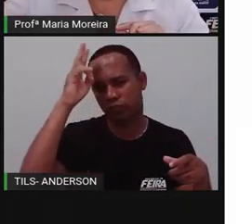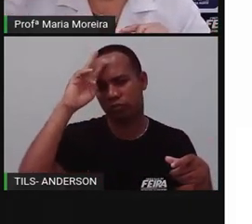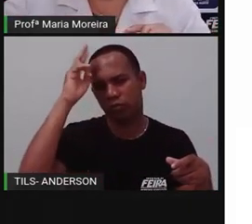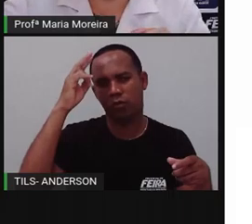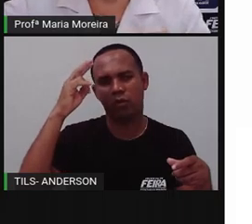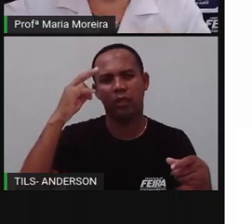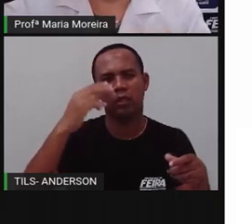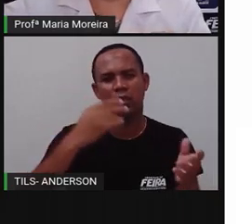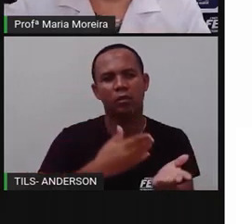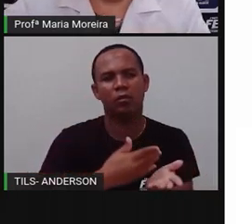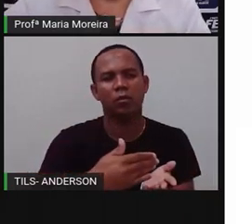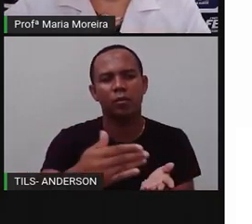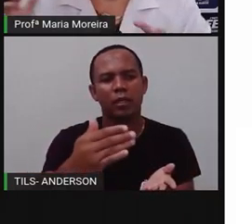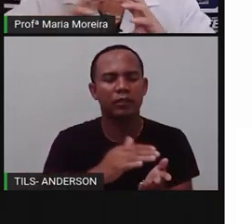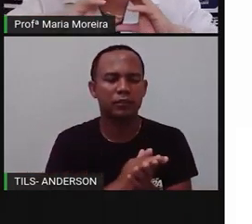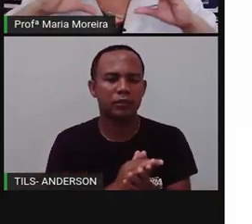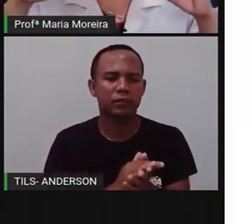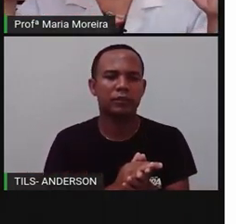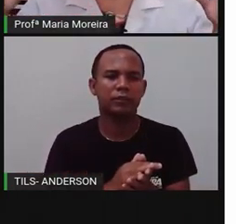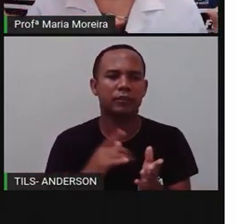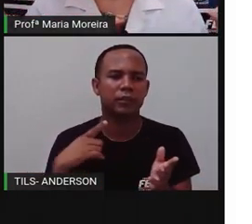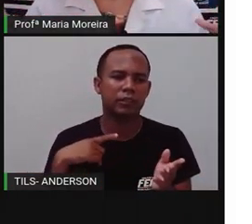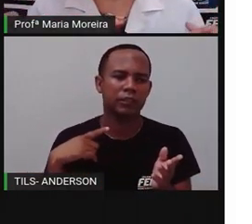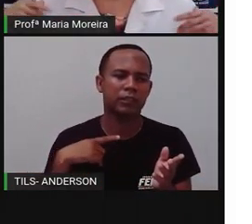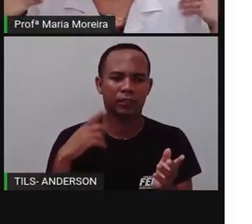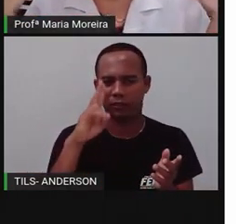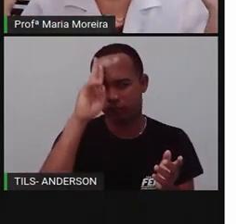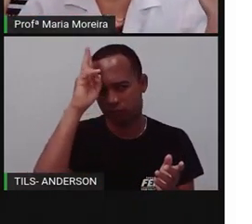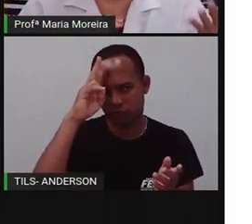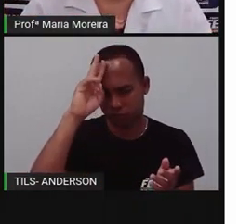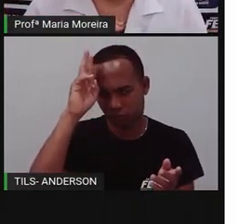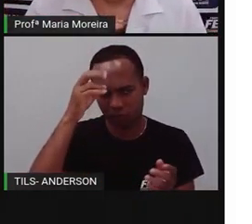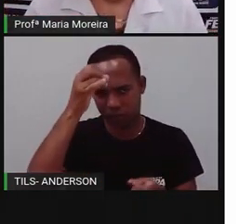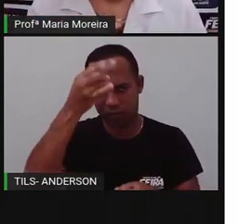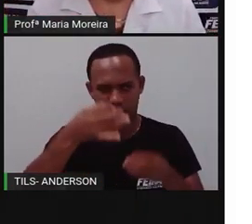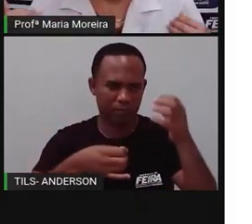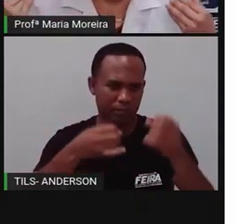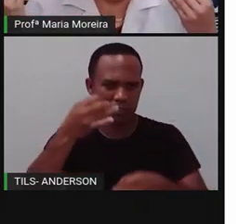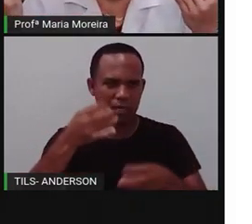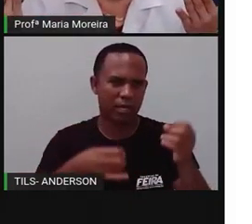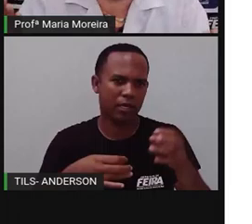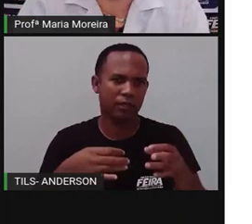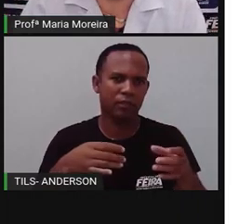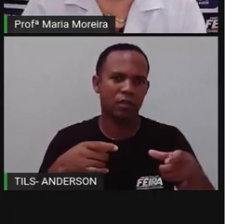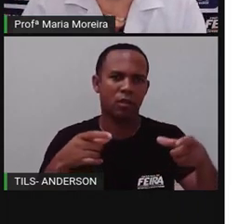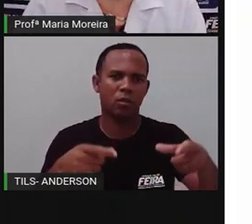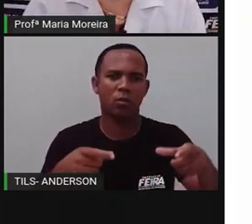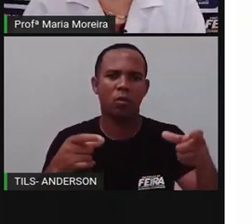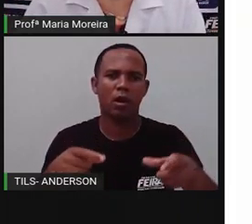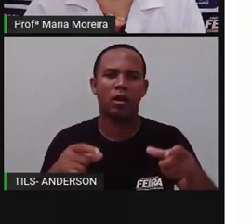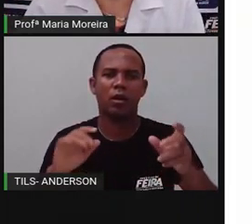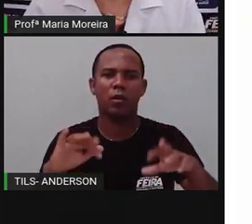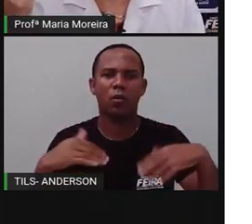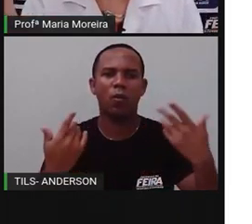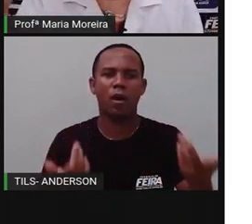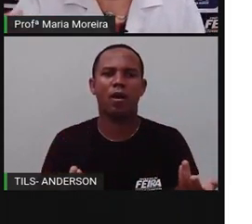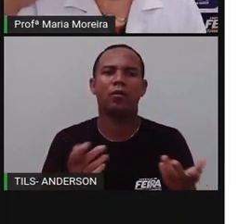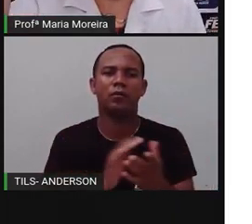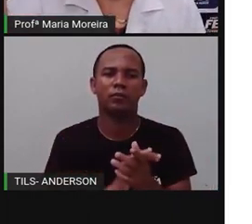Uma contação dos fatos. Então, existe uma história, ela foi contada, ela foi narrada. Então, por isso é o